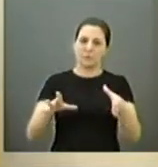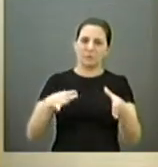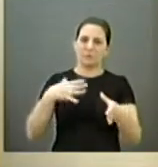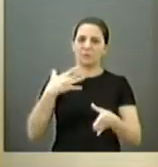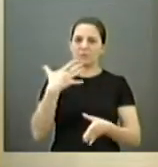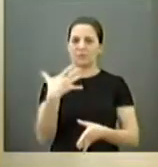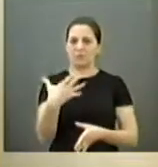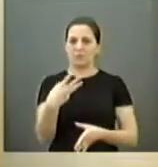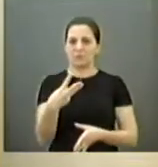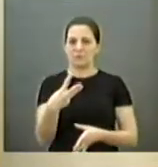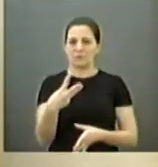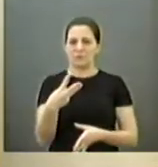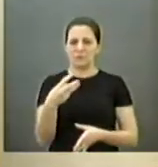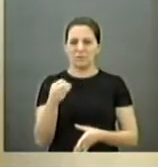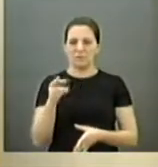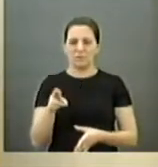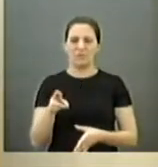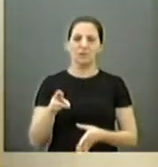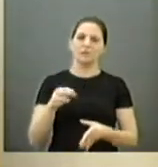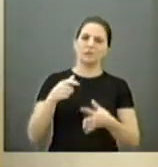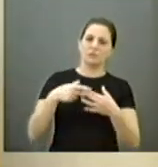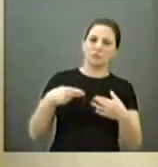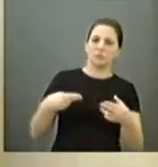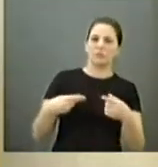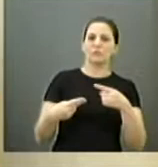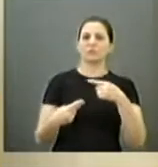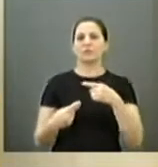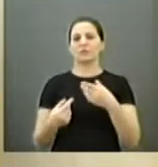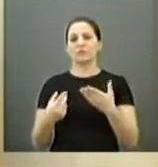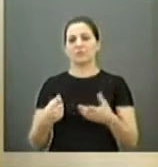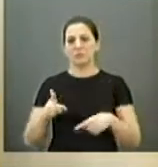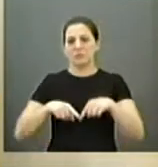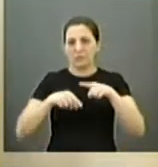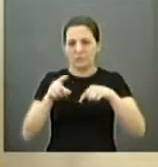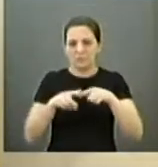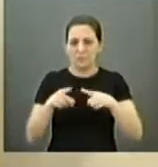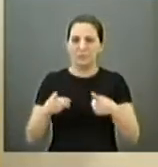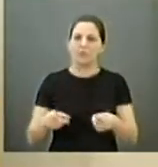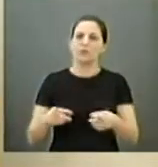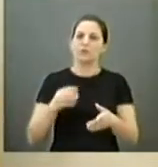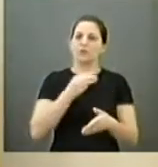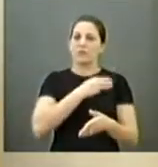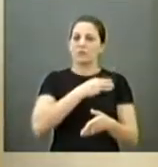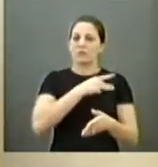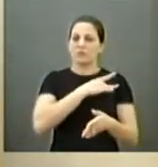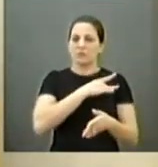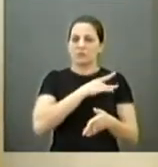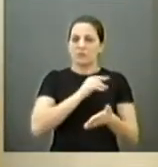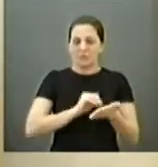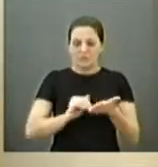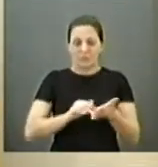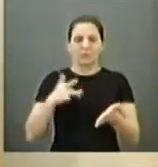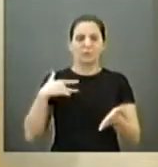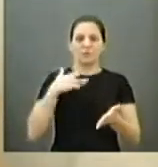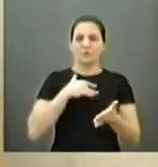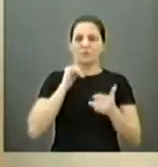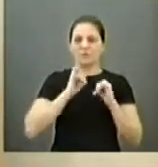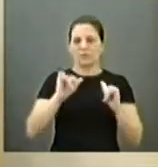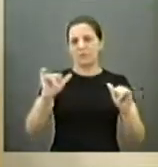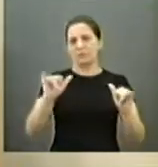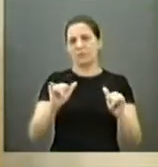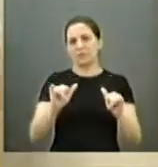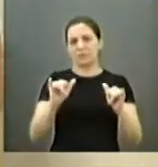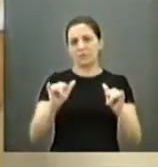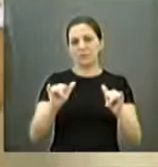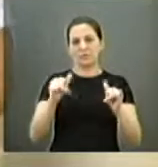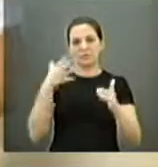300 dispensação de órtese e prótese, a Secretaria de Saúde, inclusive, disse recentemente na imprensa de que foi feito um mutirão,